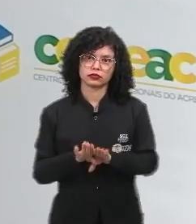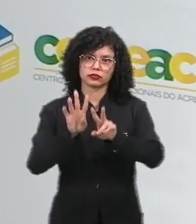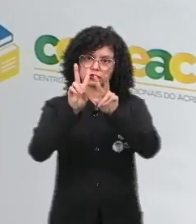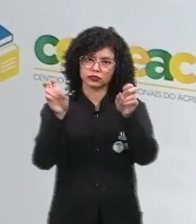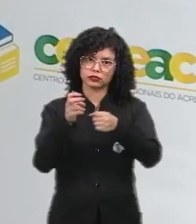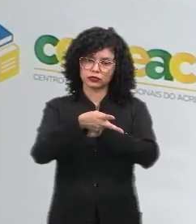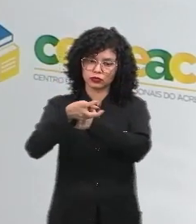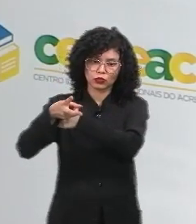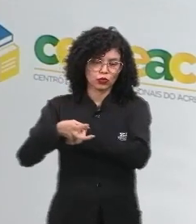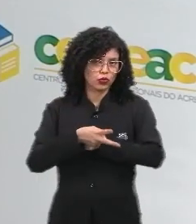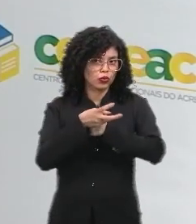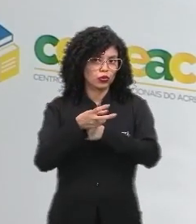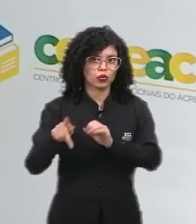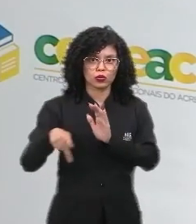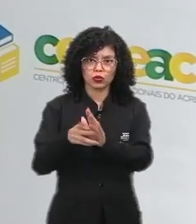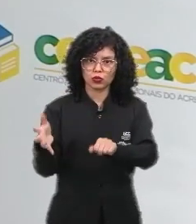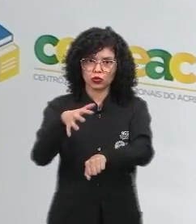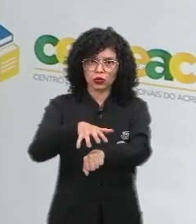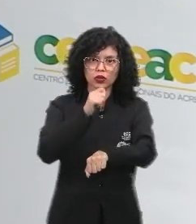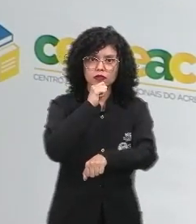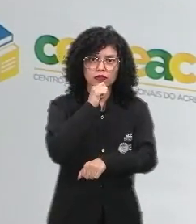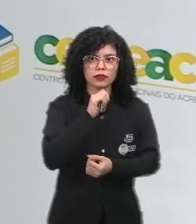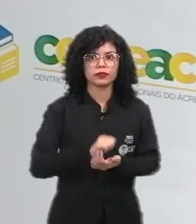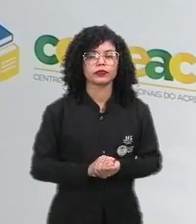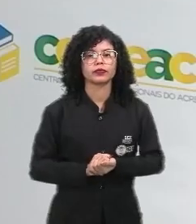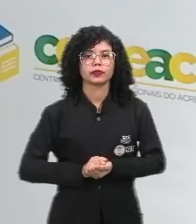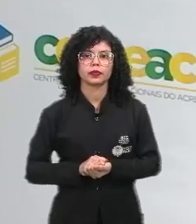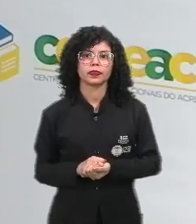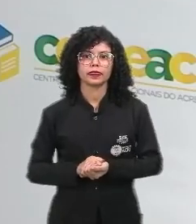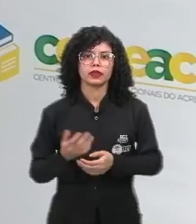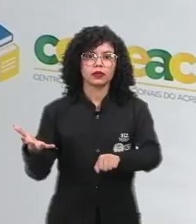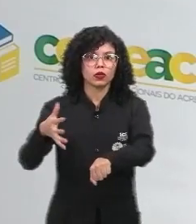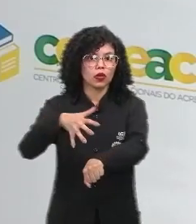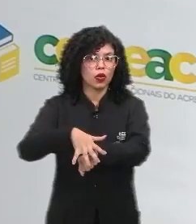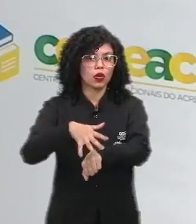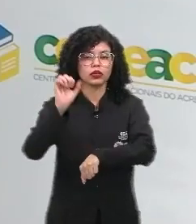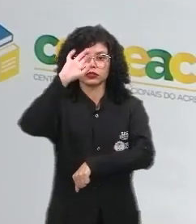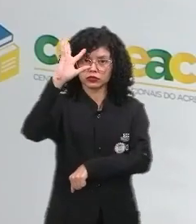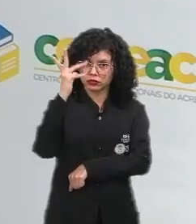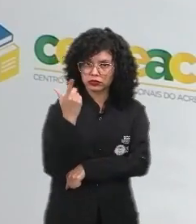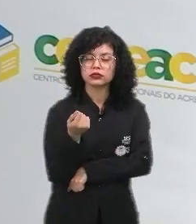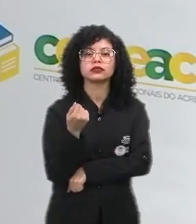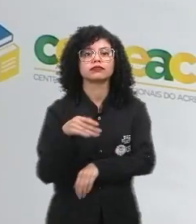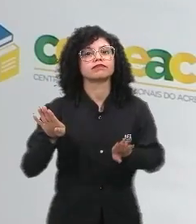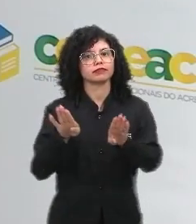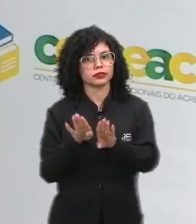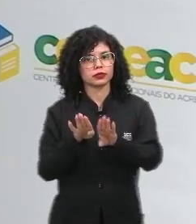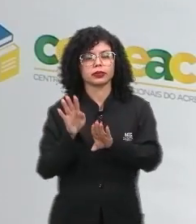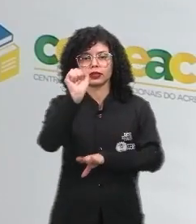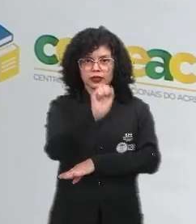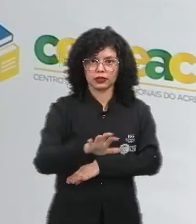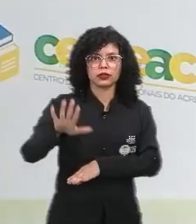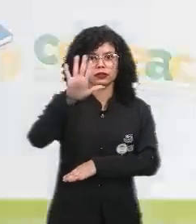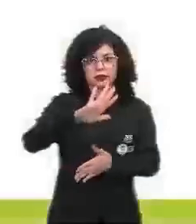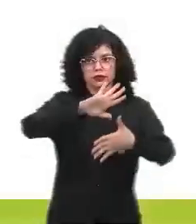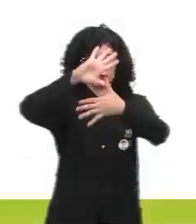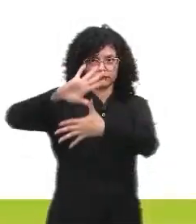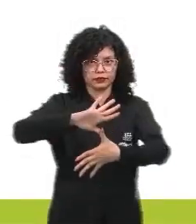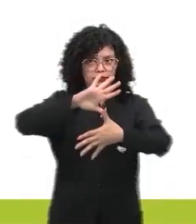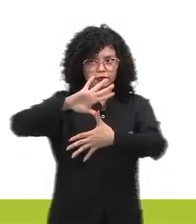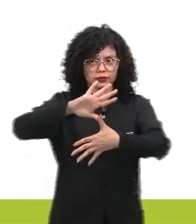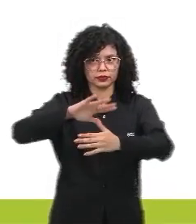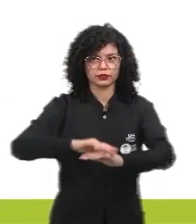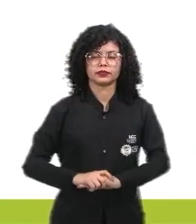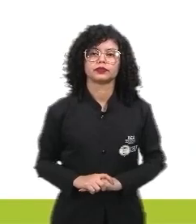das explorações coloniais de, por exemplo, colônias na África e colônias na América. Aqui a gente